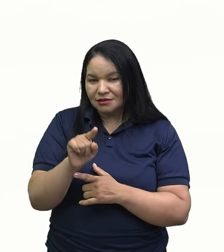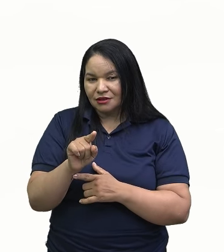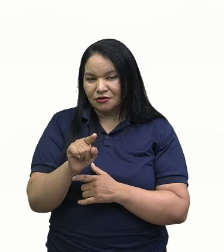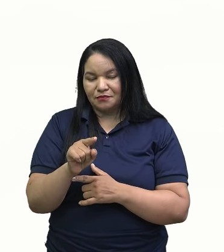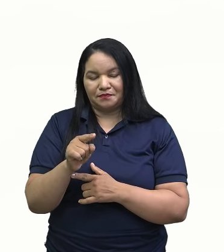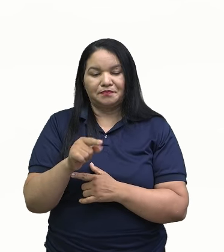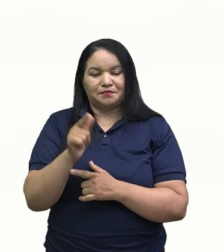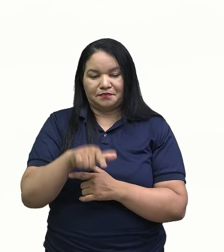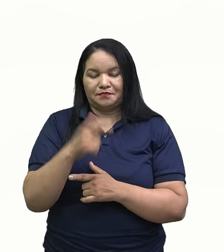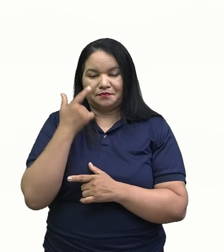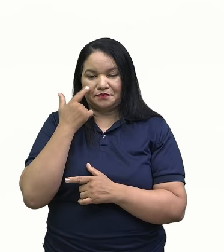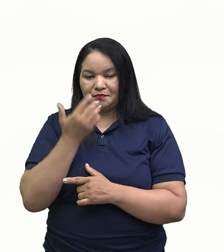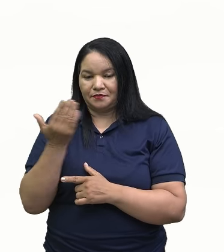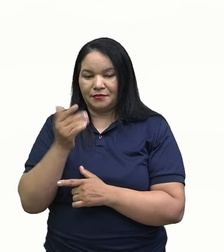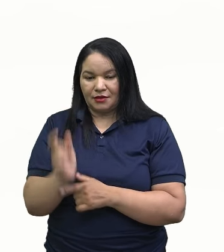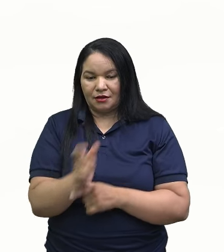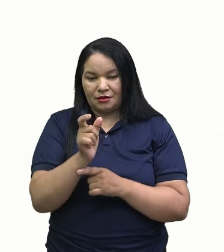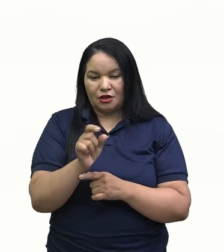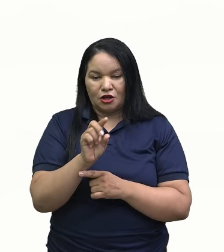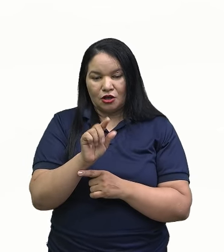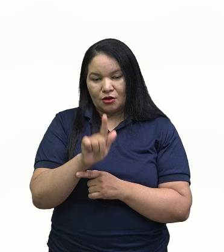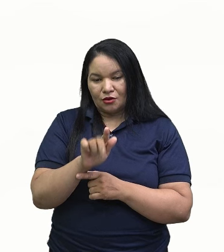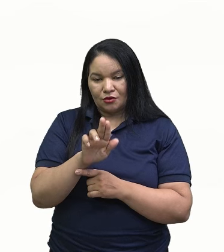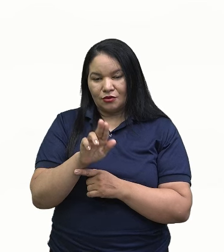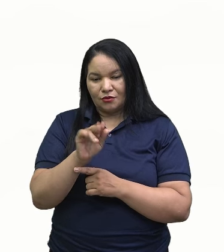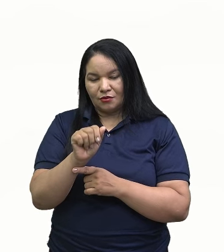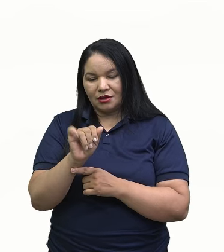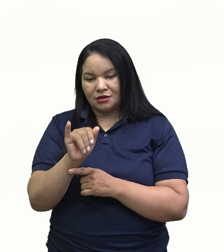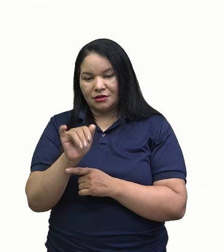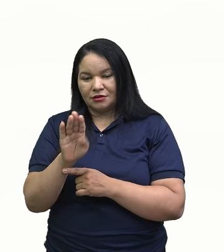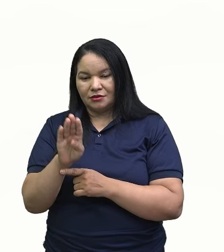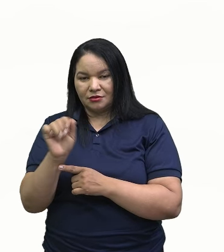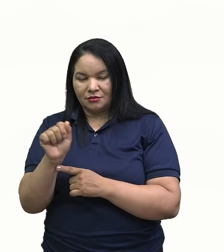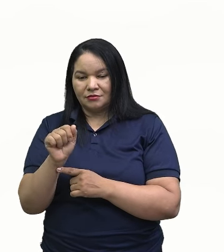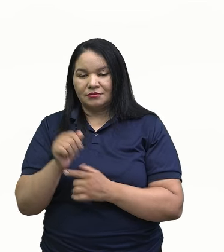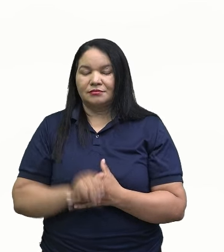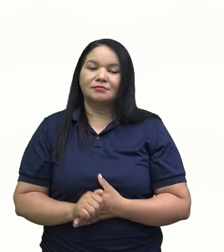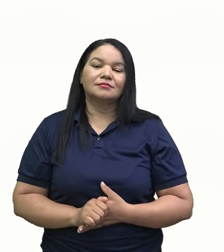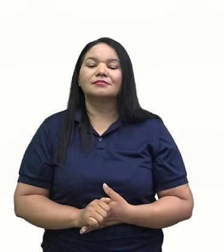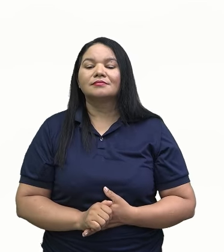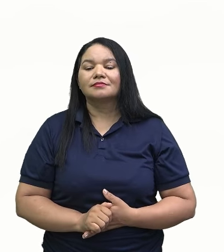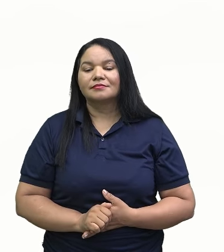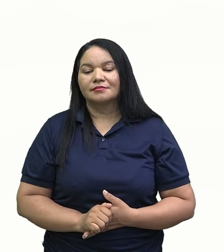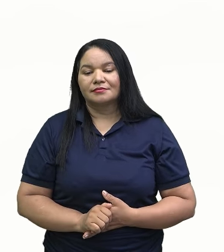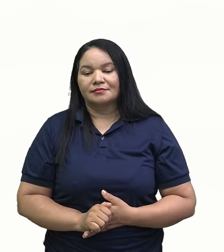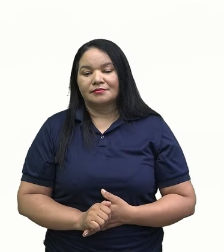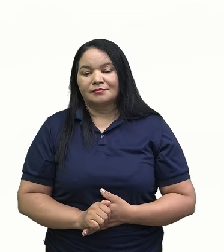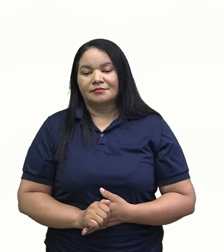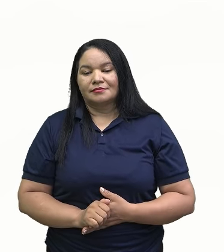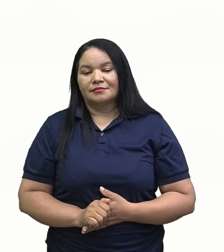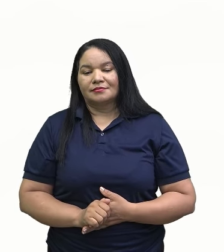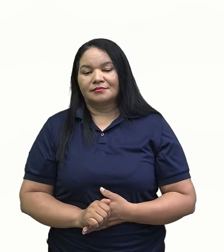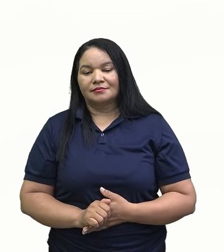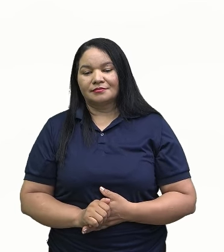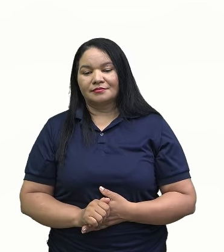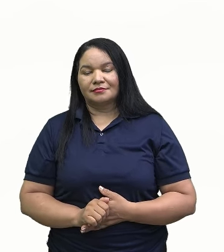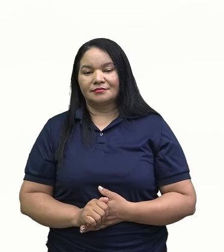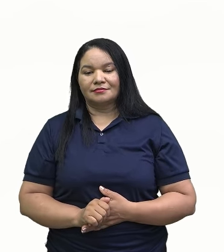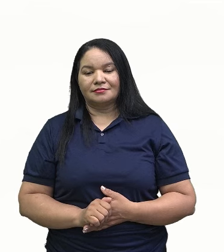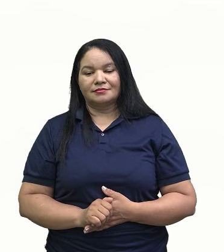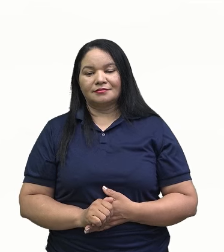Vamos entender aqui, gente. Eu vou escrever a palavra. Se bem, vamos fazer logo na própria palavra. Olha só, Guaíba.